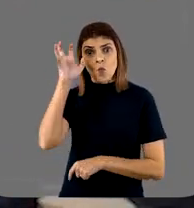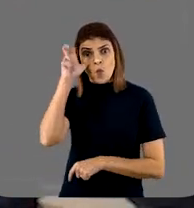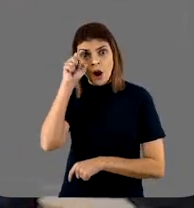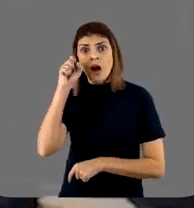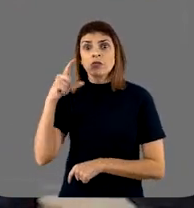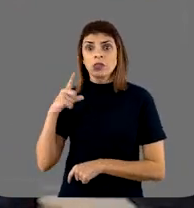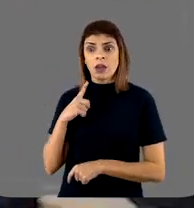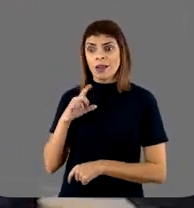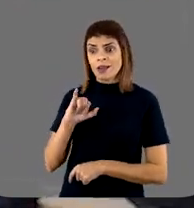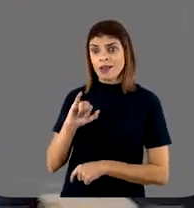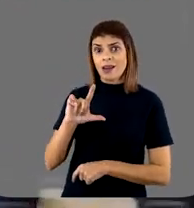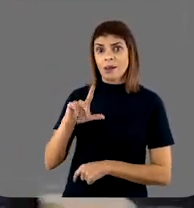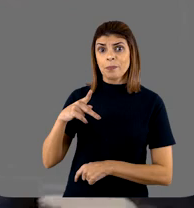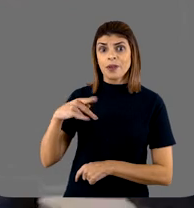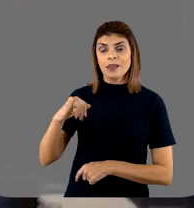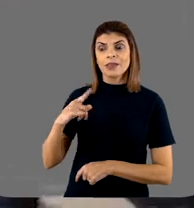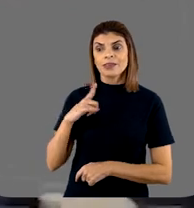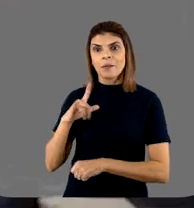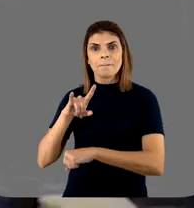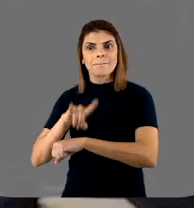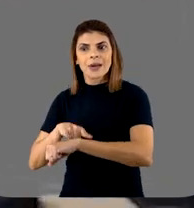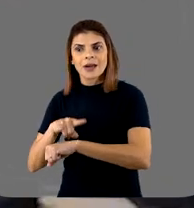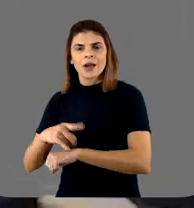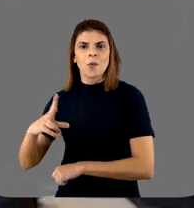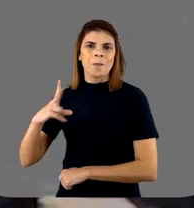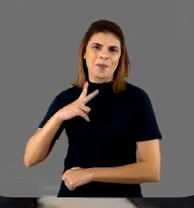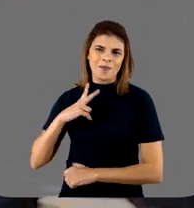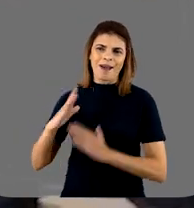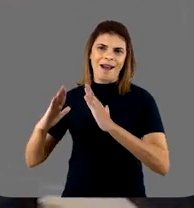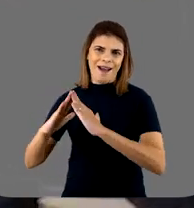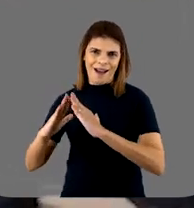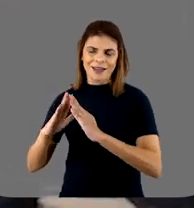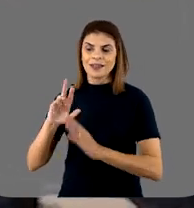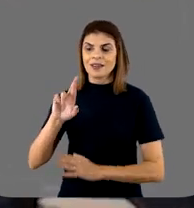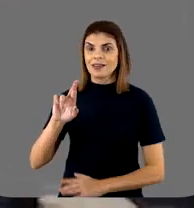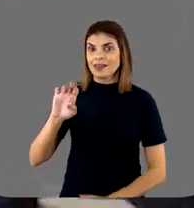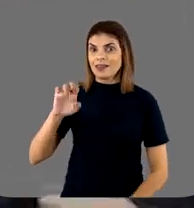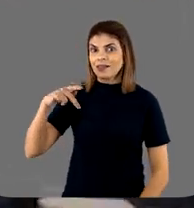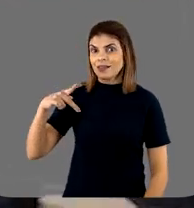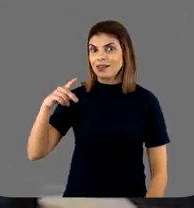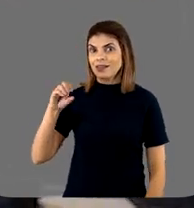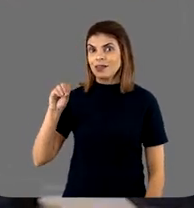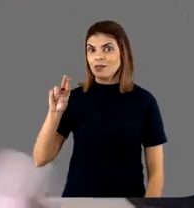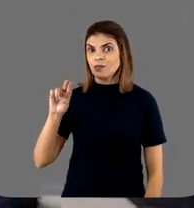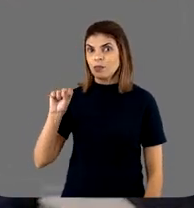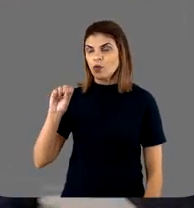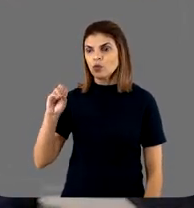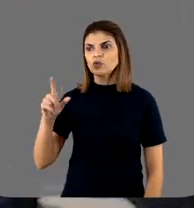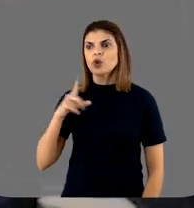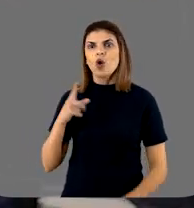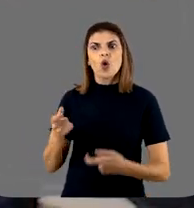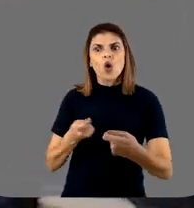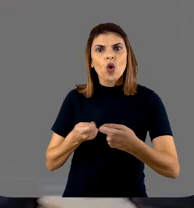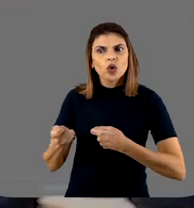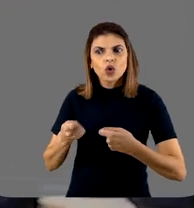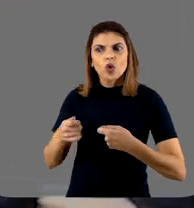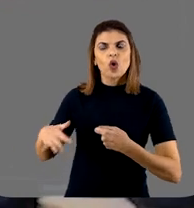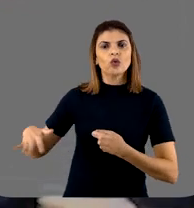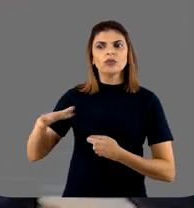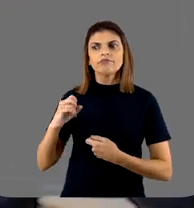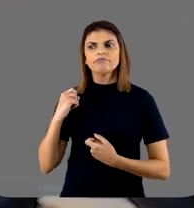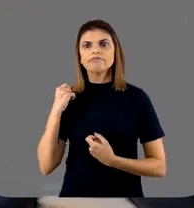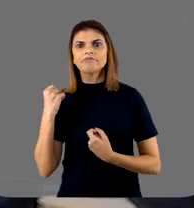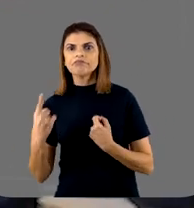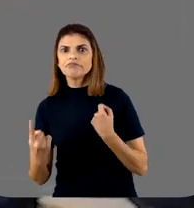possível né a ilpi que tem o quarto quarto com banheiro privativo né exatamente para o controle né Eh de